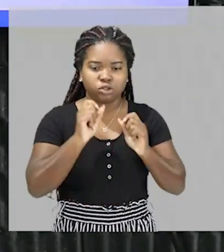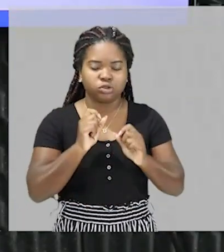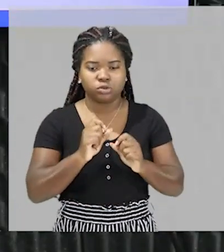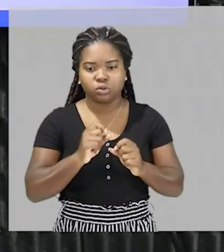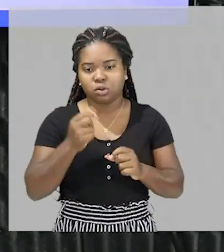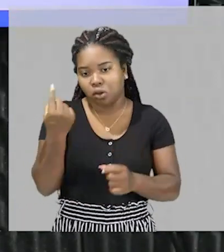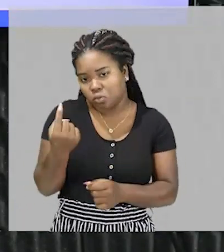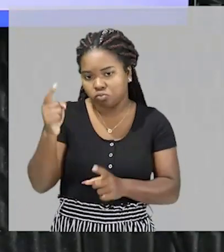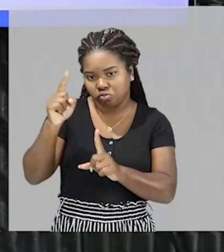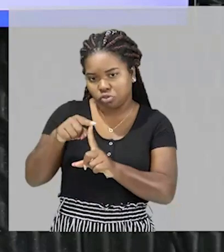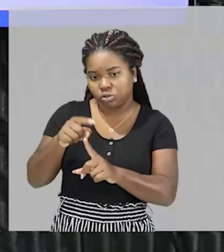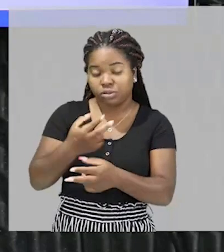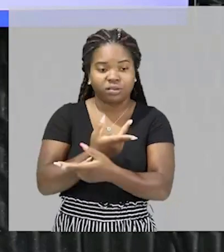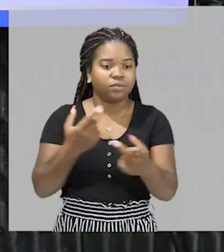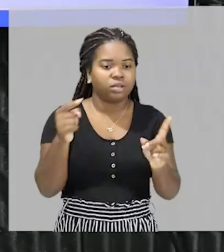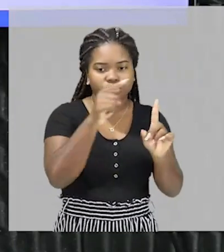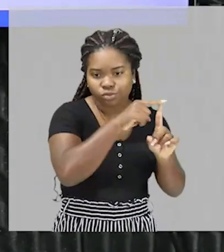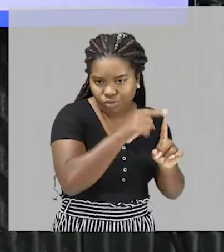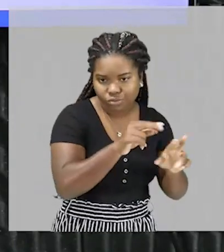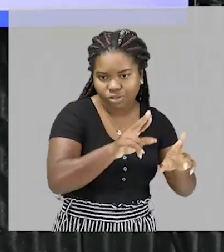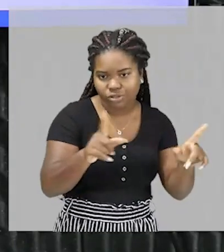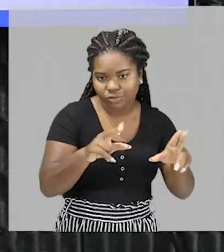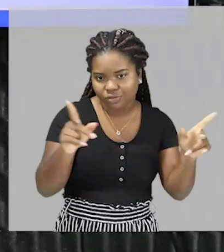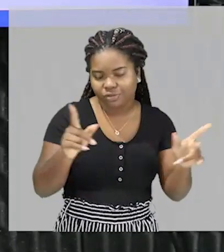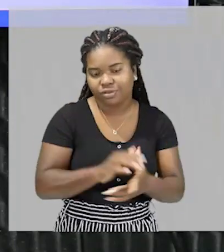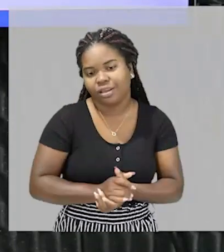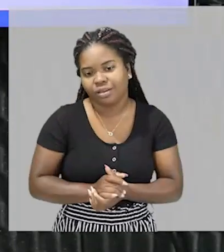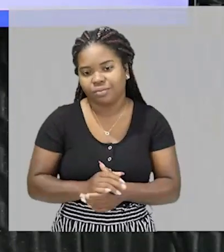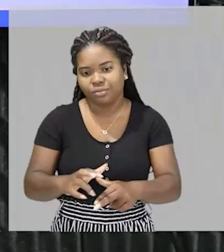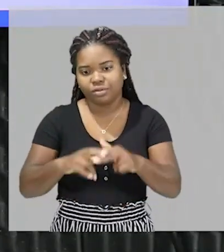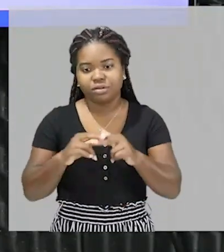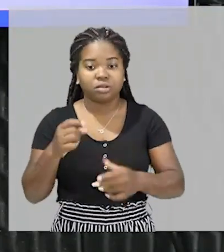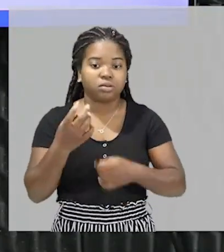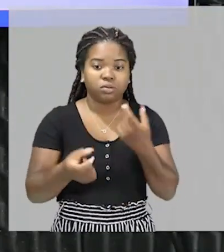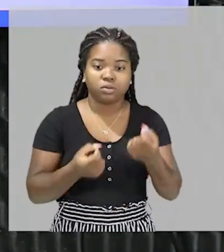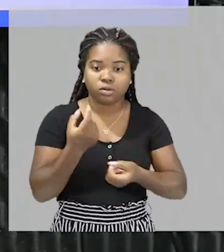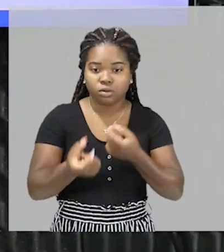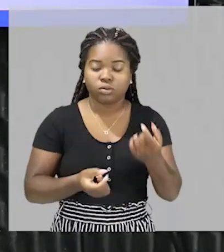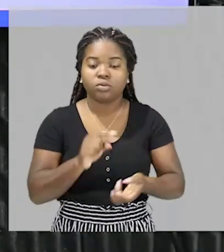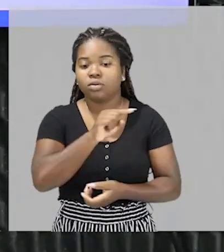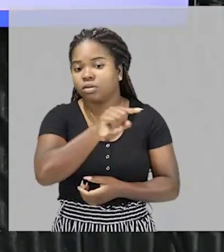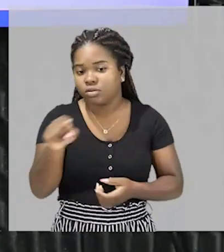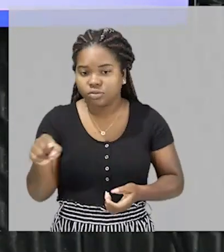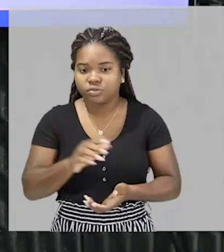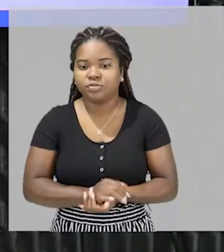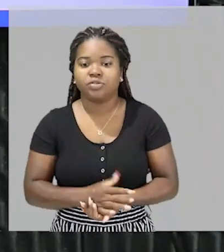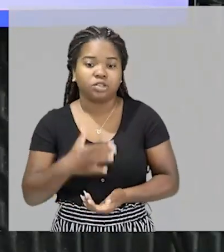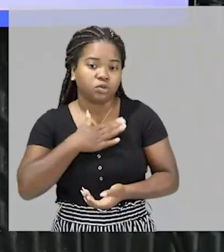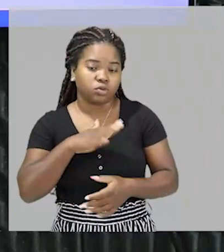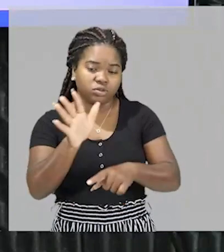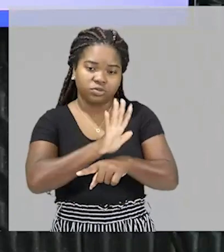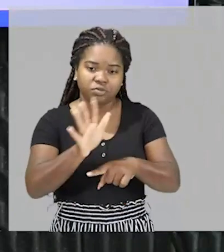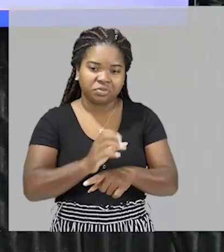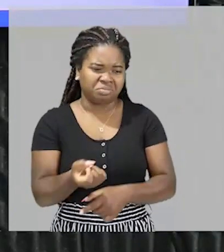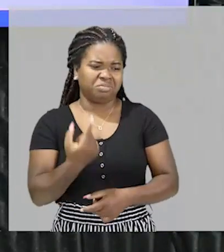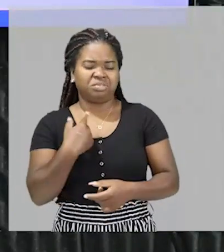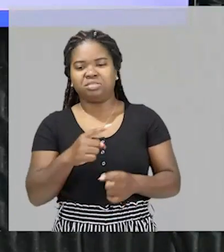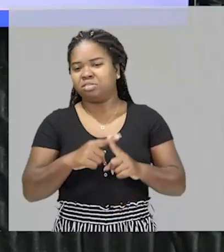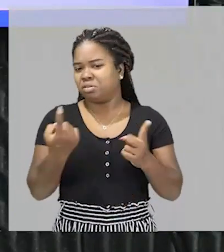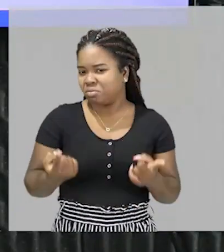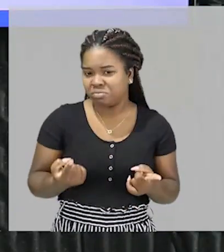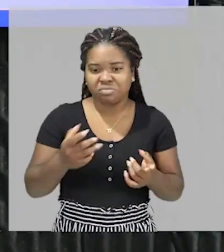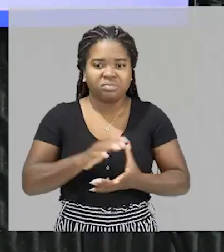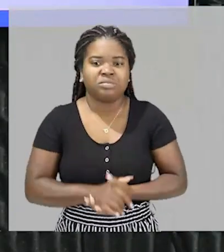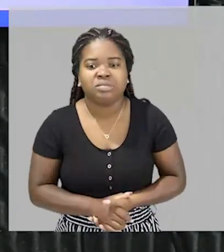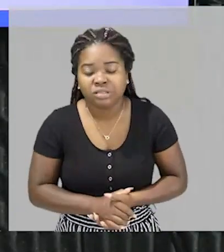narrativa. Existem várias narrativas diferentes. Por causa disso que alguns de vocês gostam de filmes estranhos e não sabem o motivo. E aí